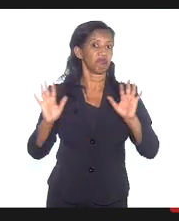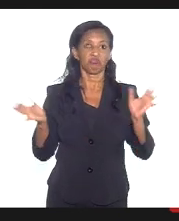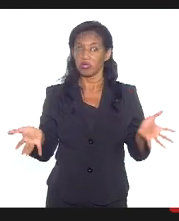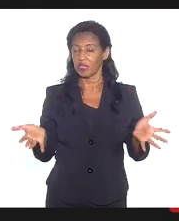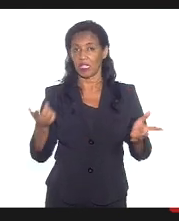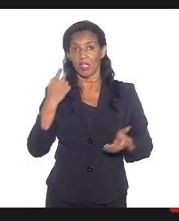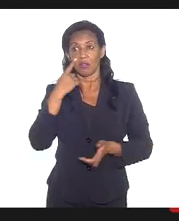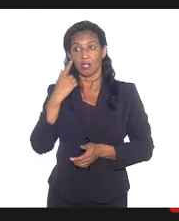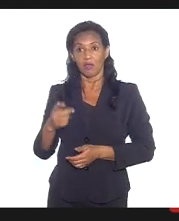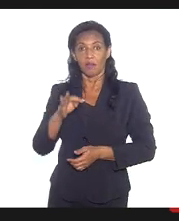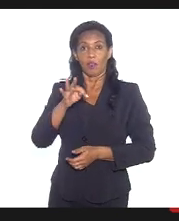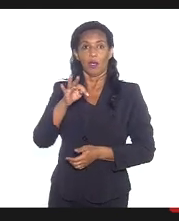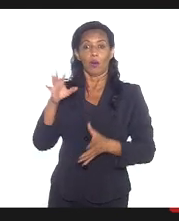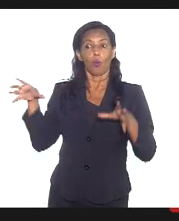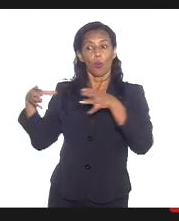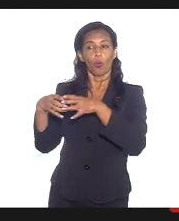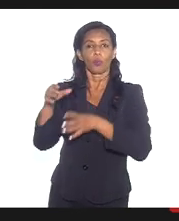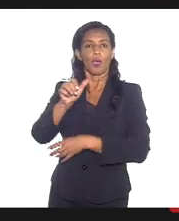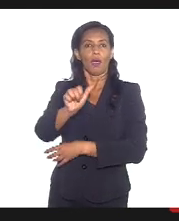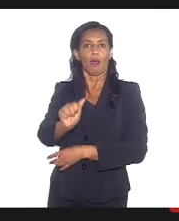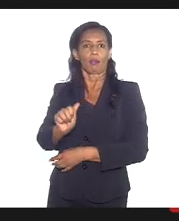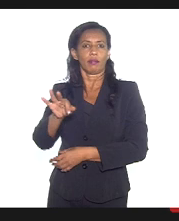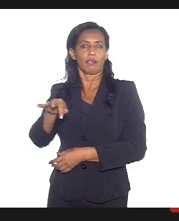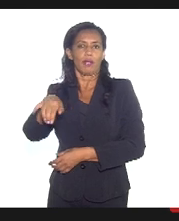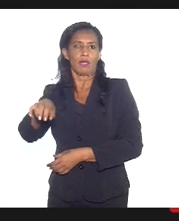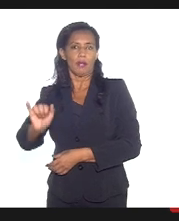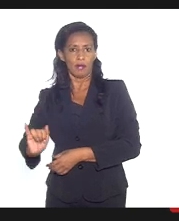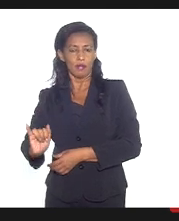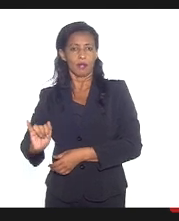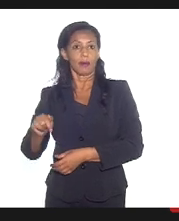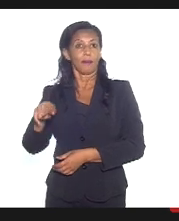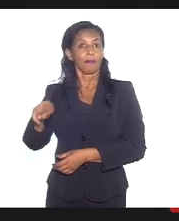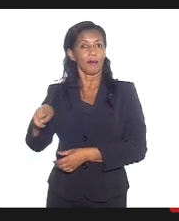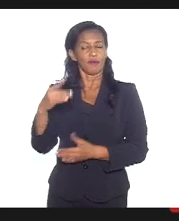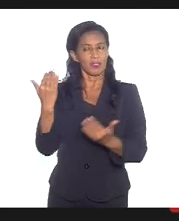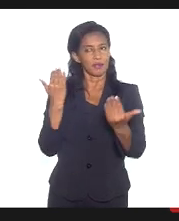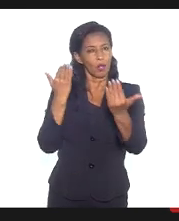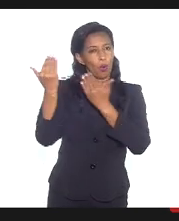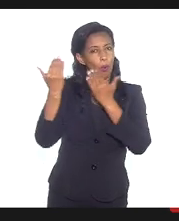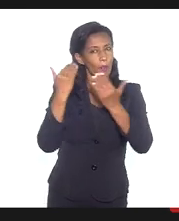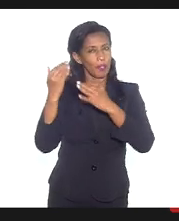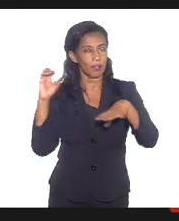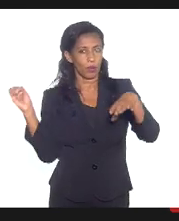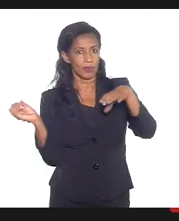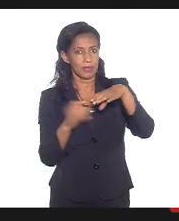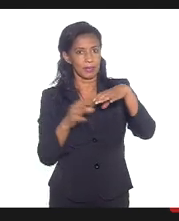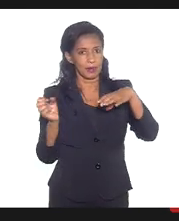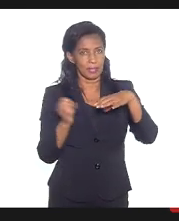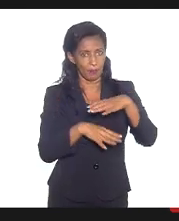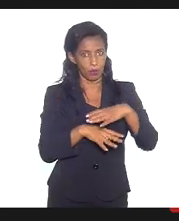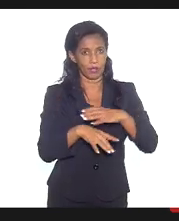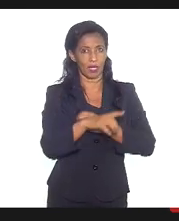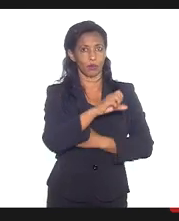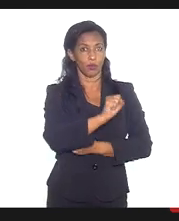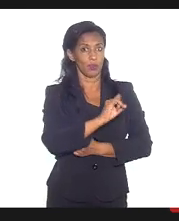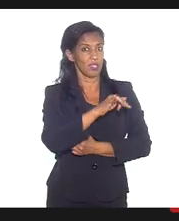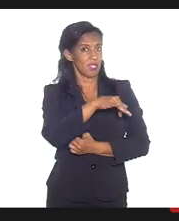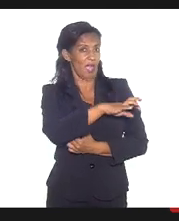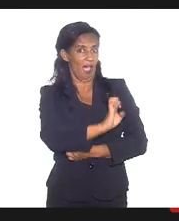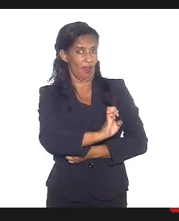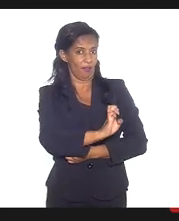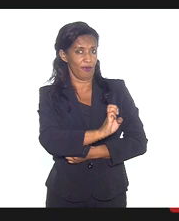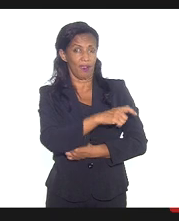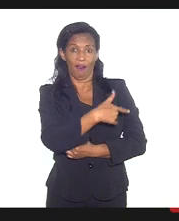TI para ver quando que faz esse giro, fazendo essa comparação e é depositado no CIAF. Claro que o CIAF não vai